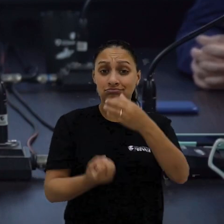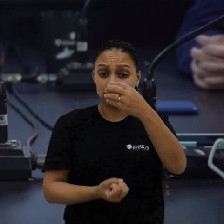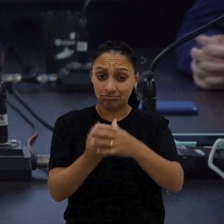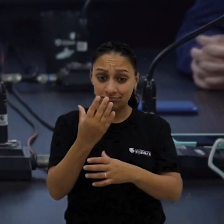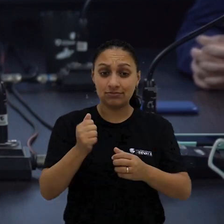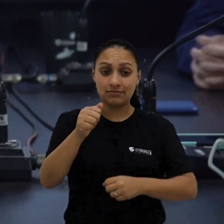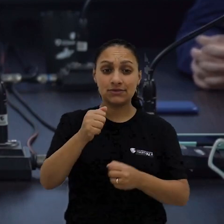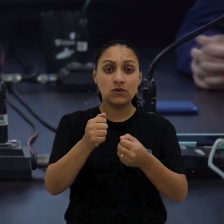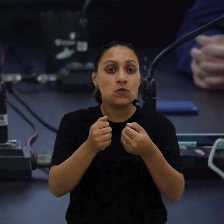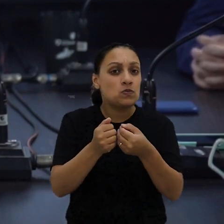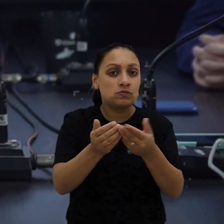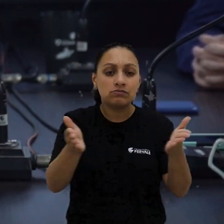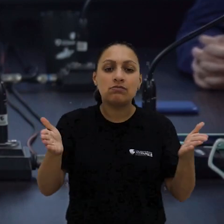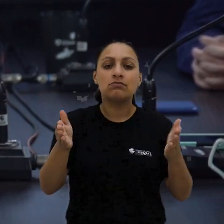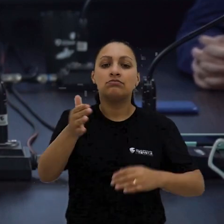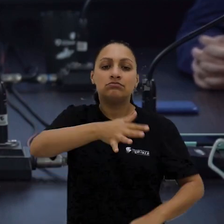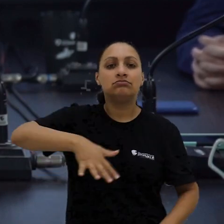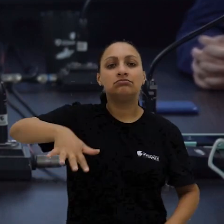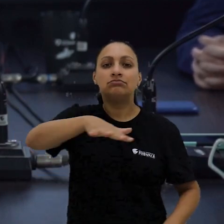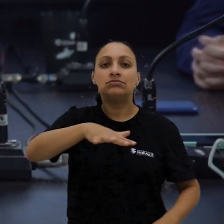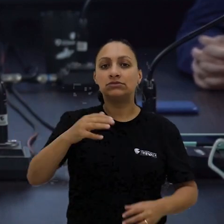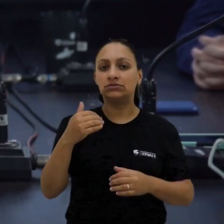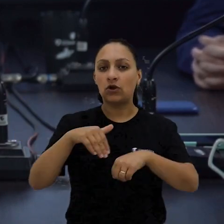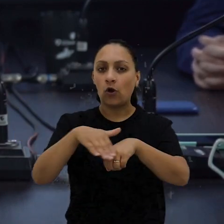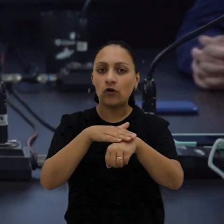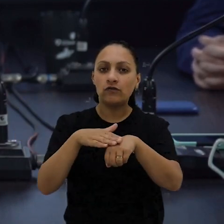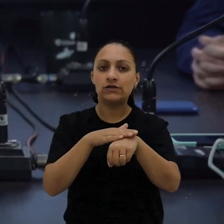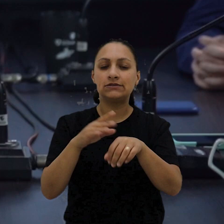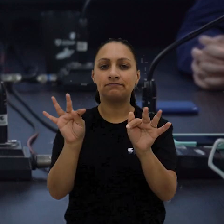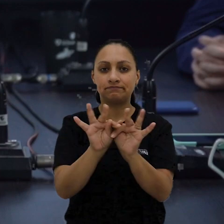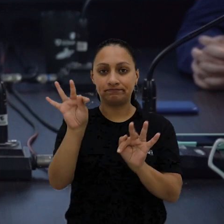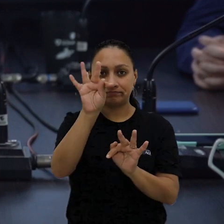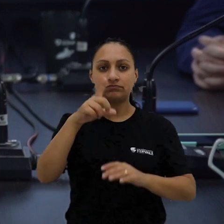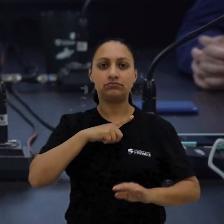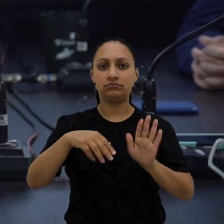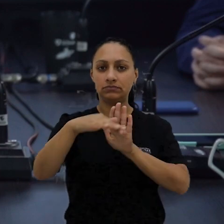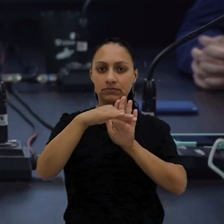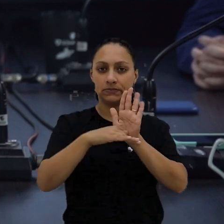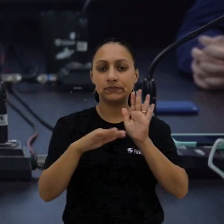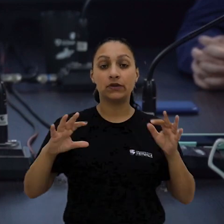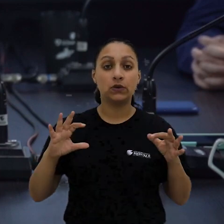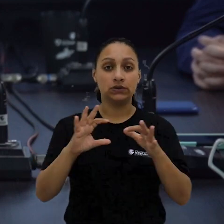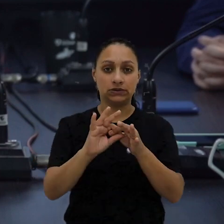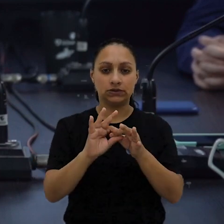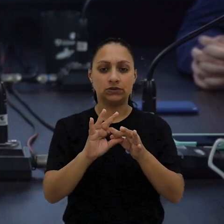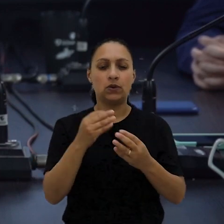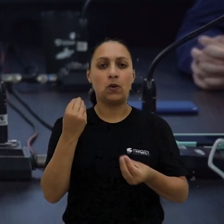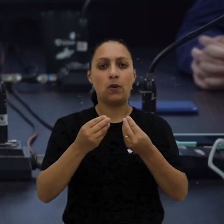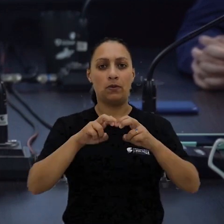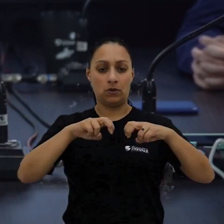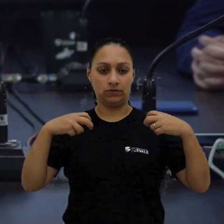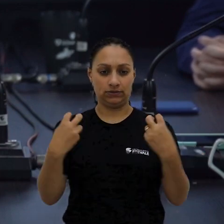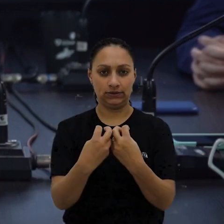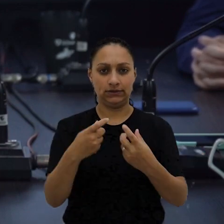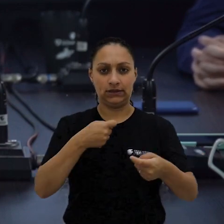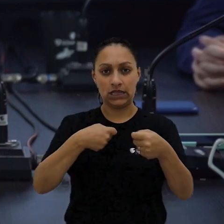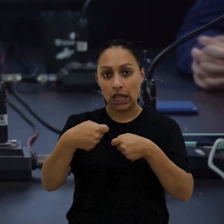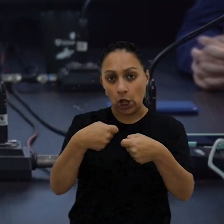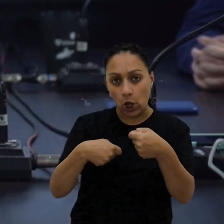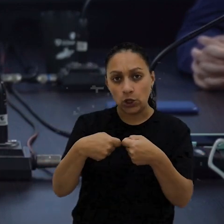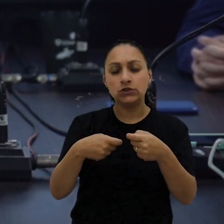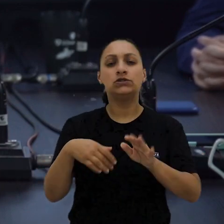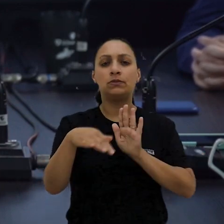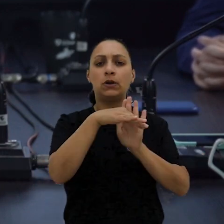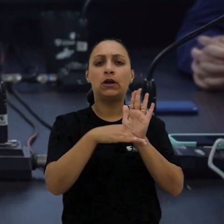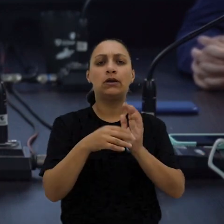esses espaços para conversas. E dentro disso, o Fevale Tech Park tem alguns programas para conexões, né, como a Rodada de Negócios, que é